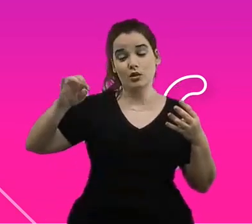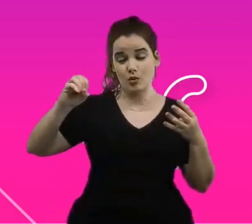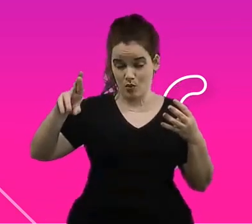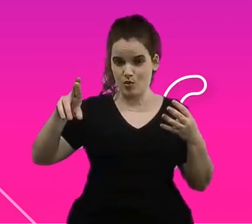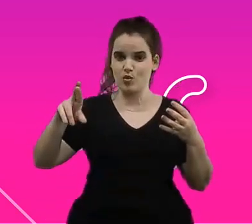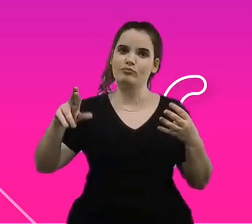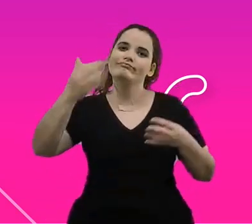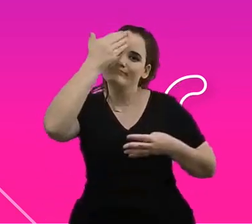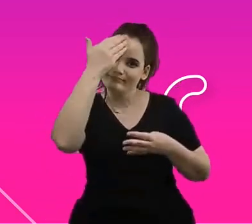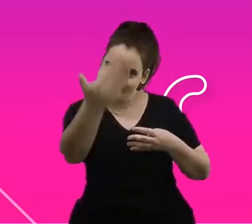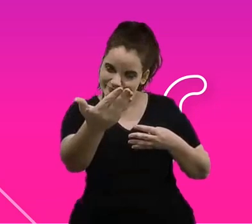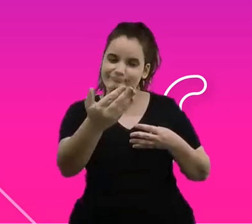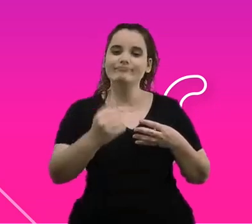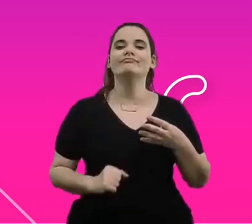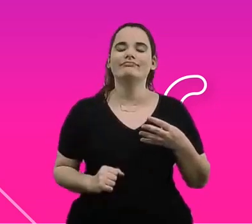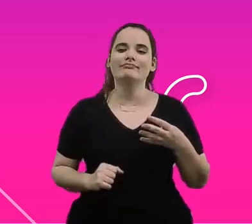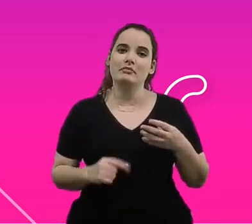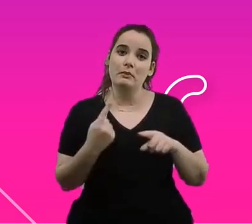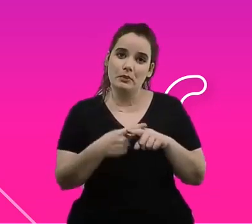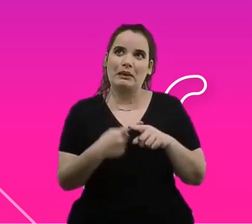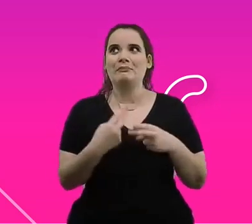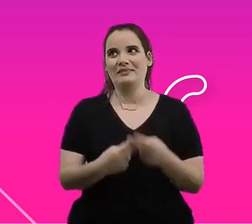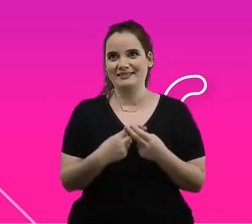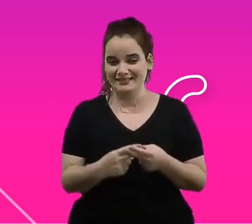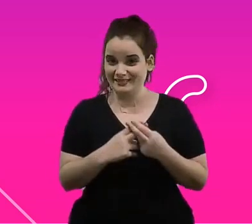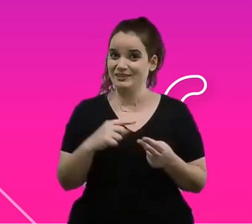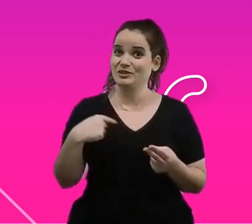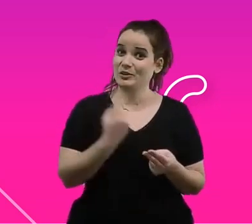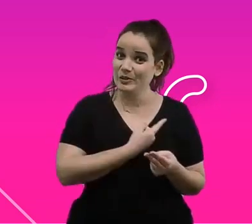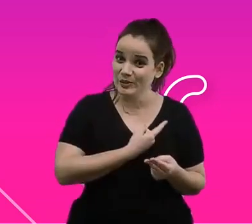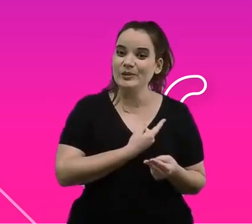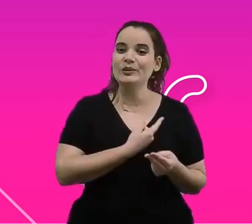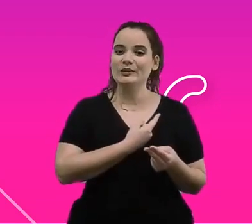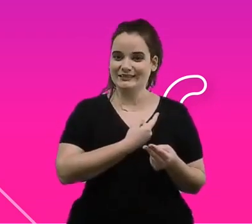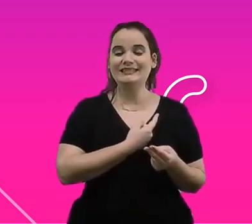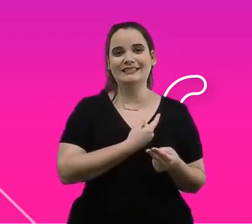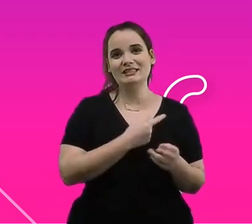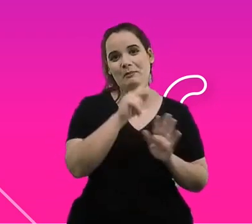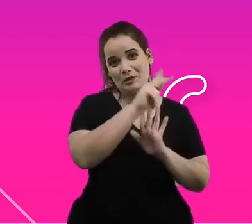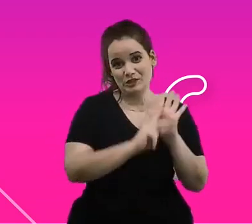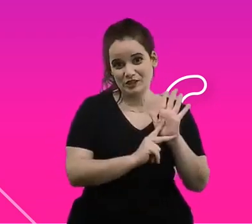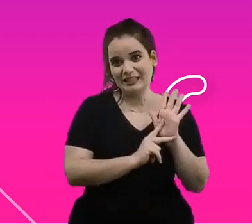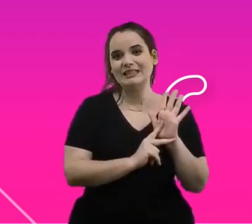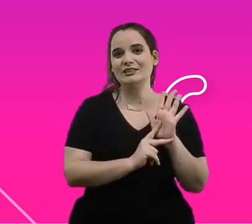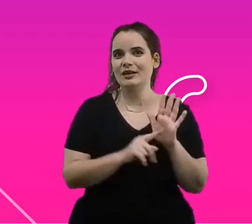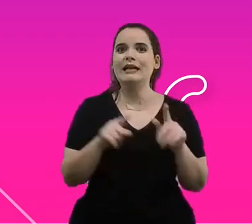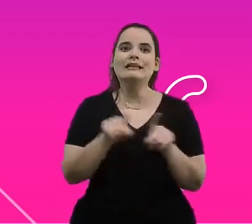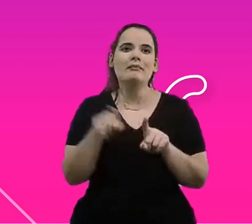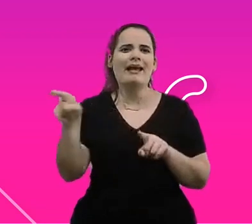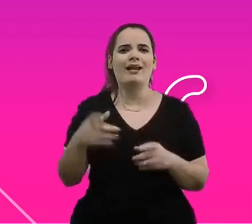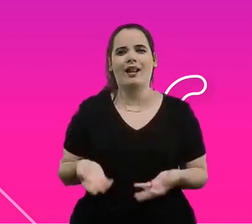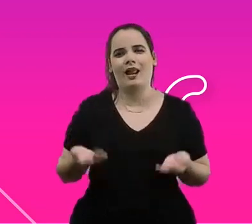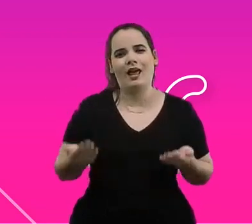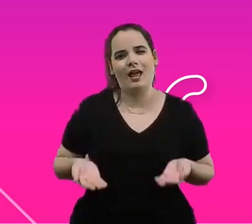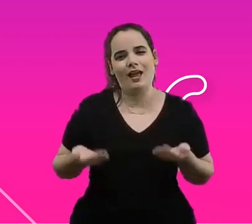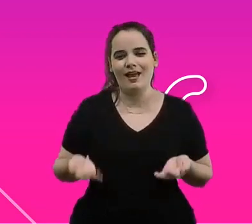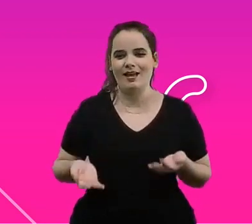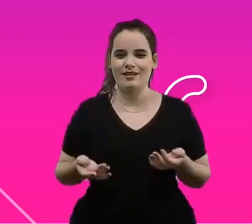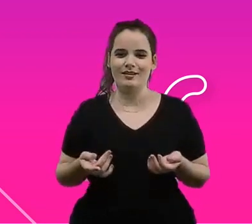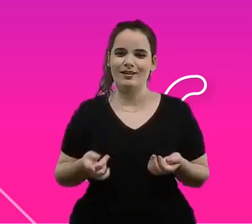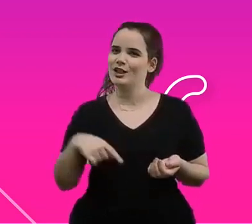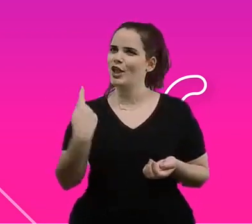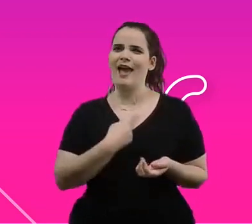todas as necessidades de informação e de sistemas da Secretaria de Saúde, e no contexto da pandemia a gente